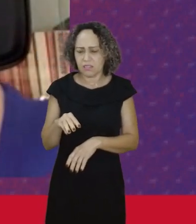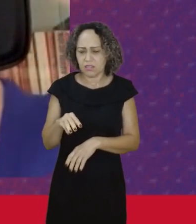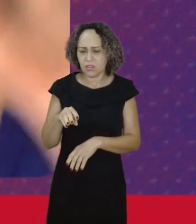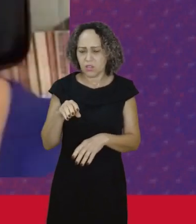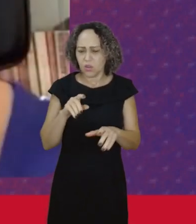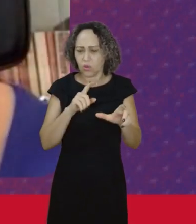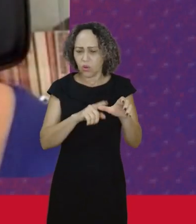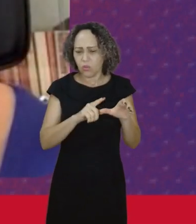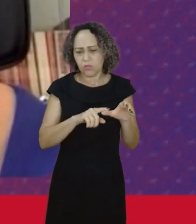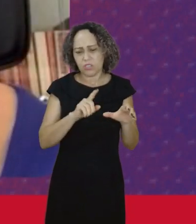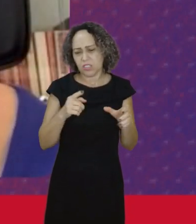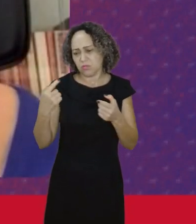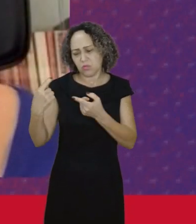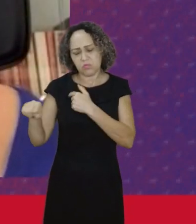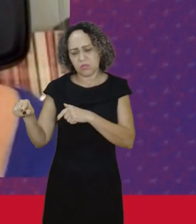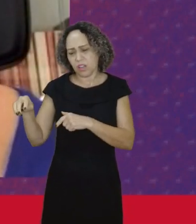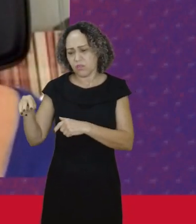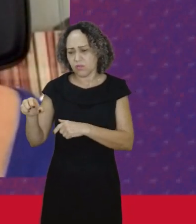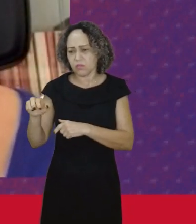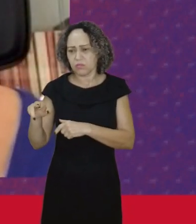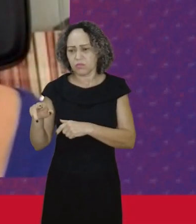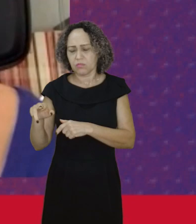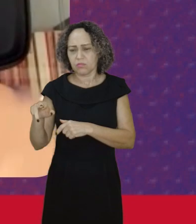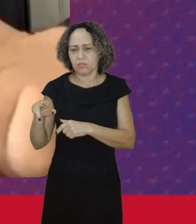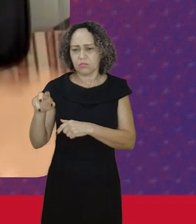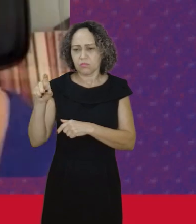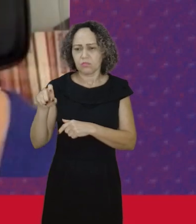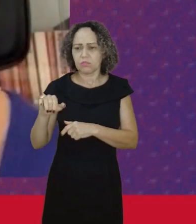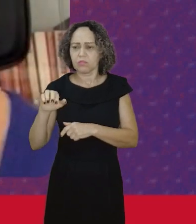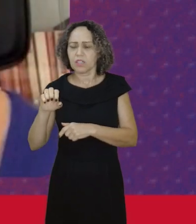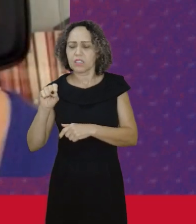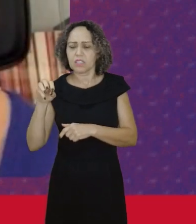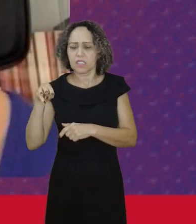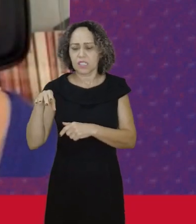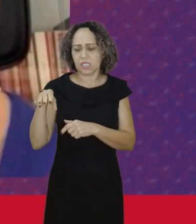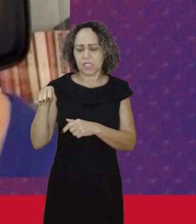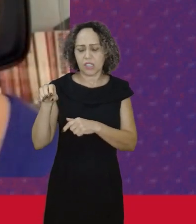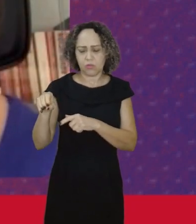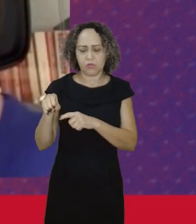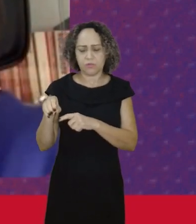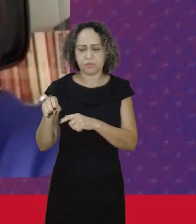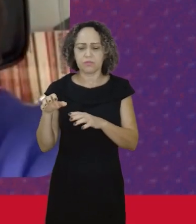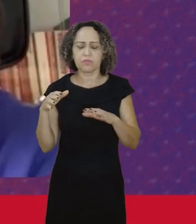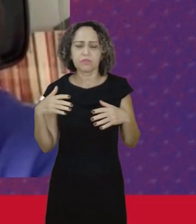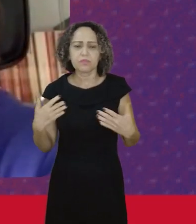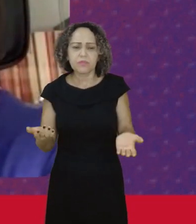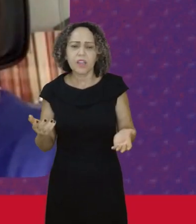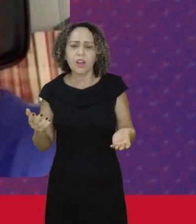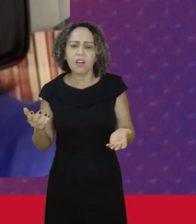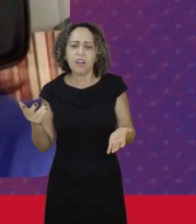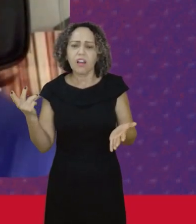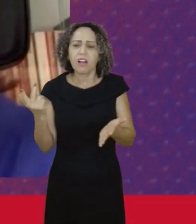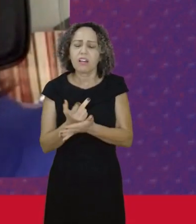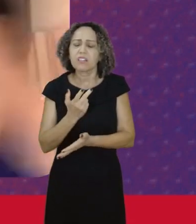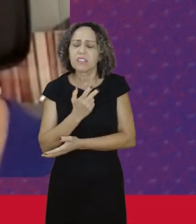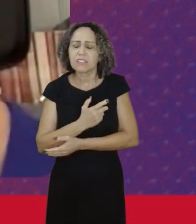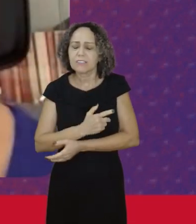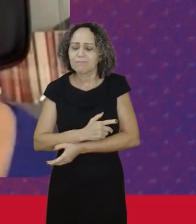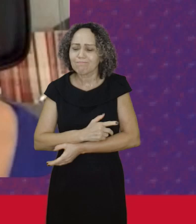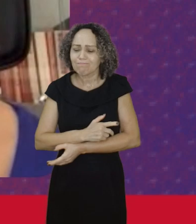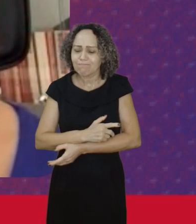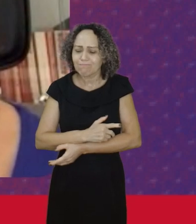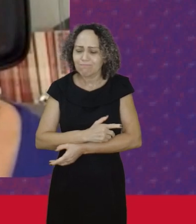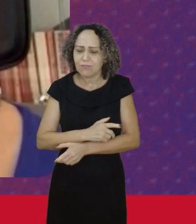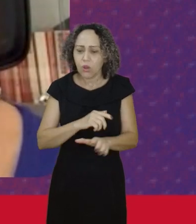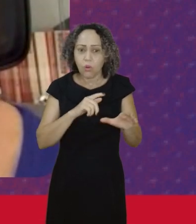elas recriam o inimigo interno e vêm ataques ao capitalismo em toda